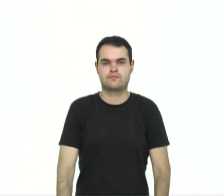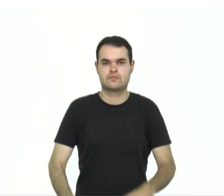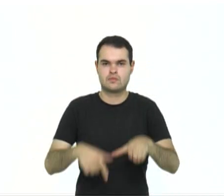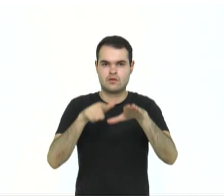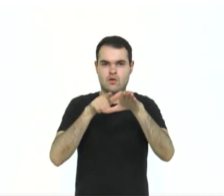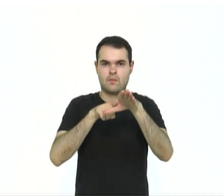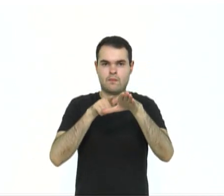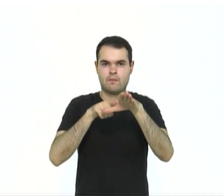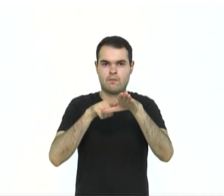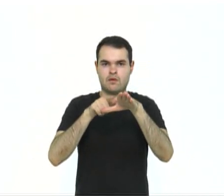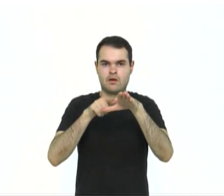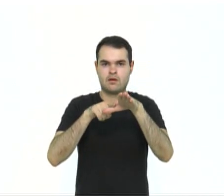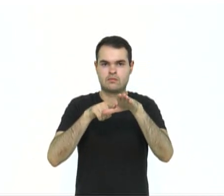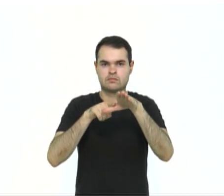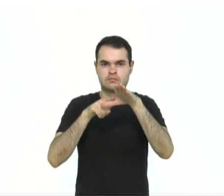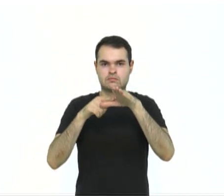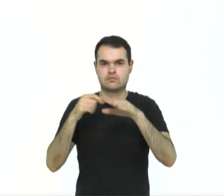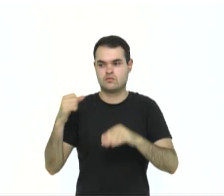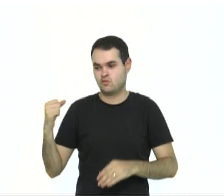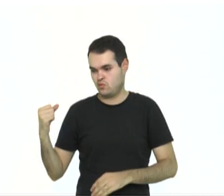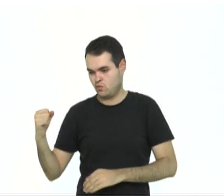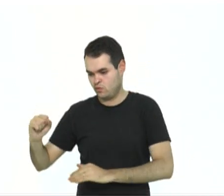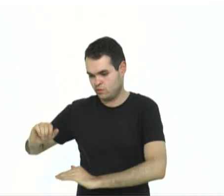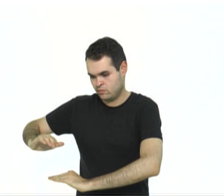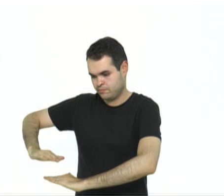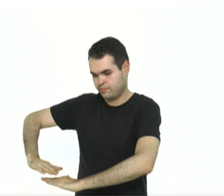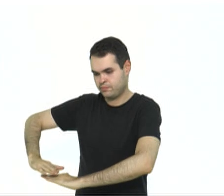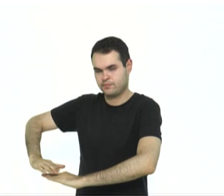gente coloca lá na medida número 8,